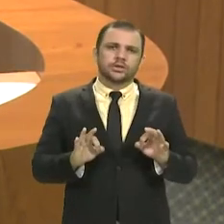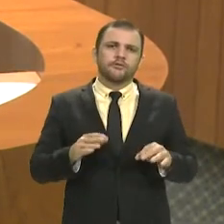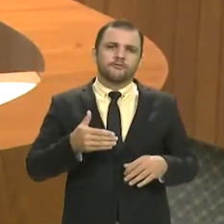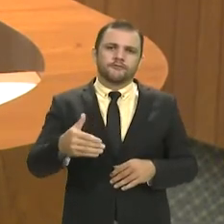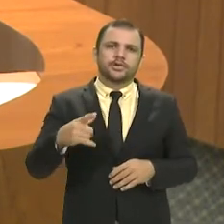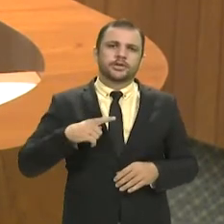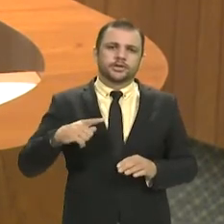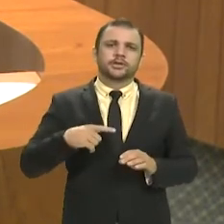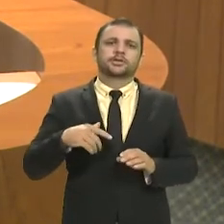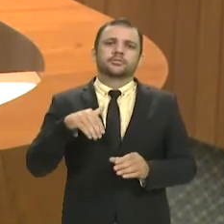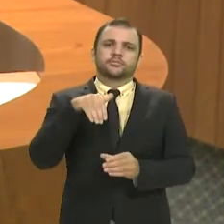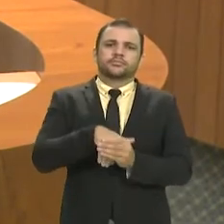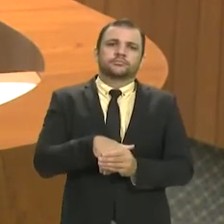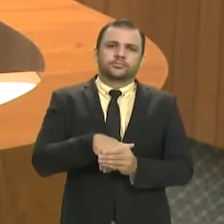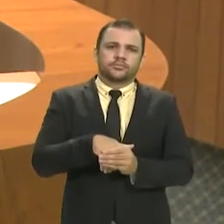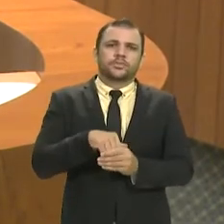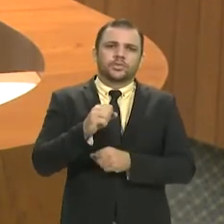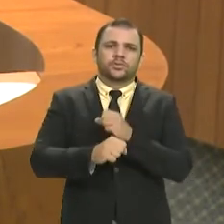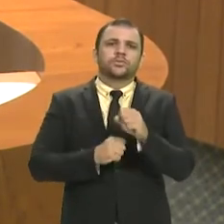de 2022.